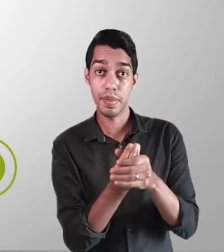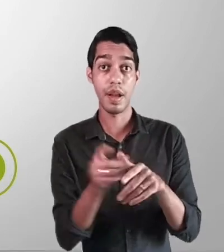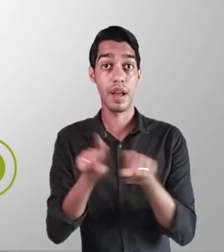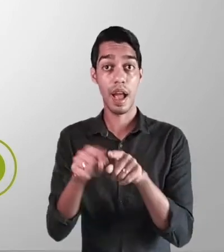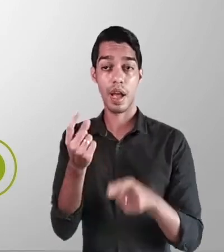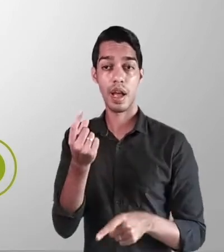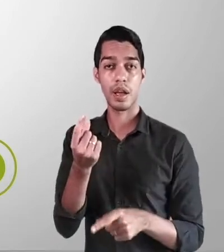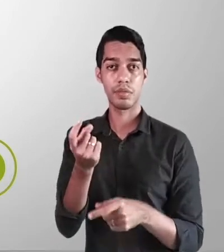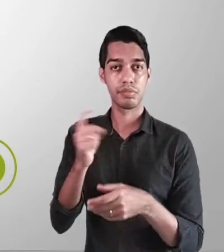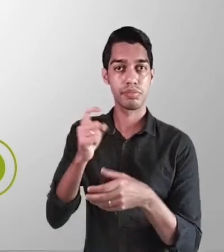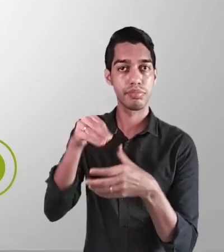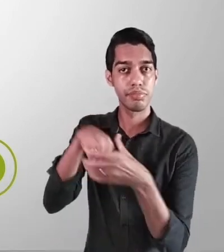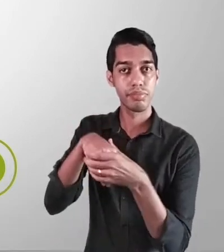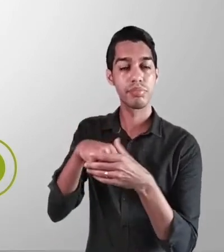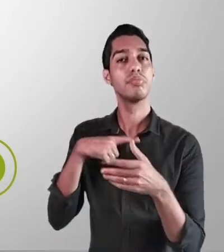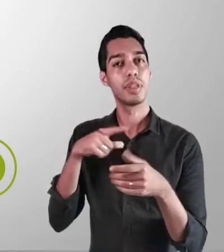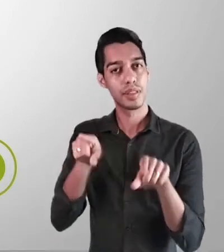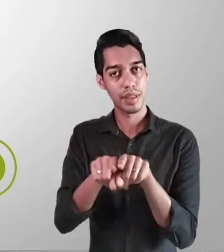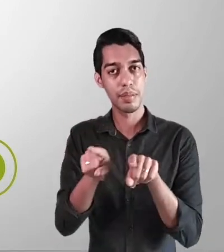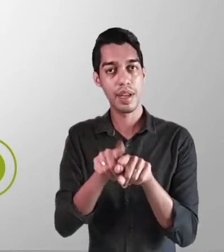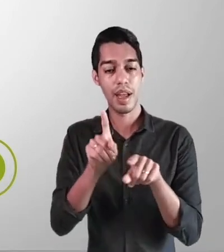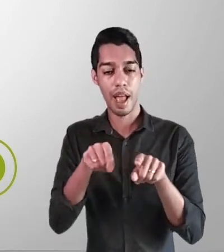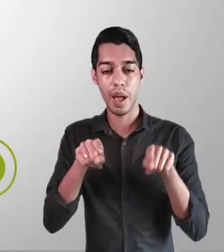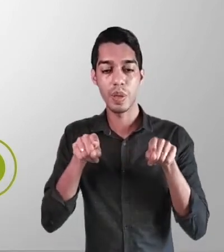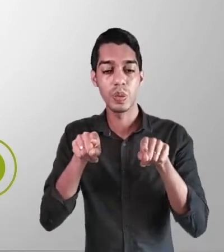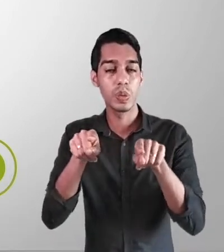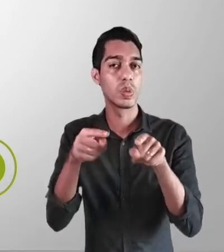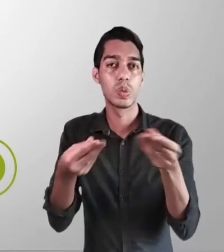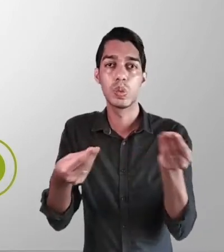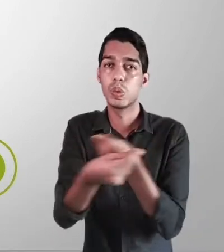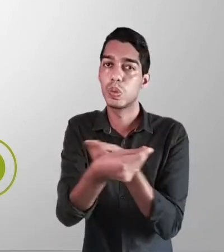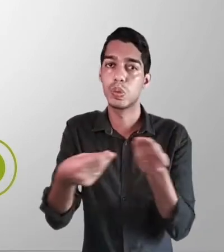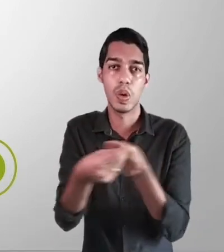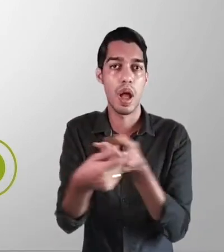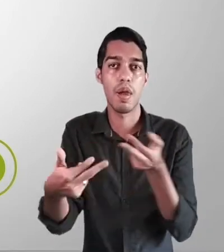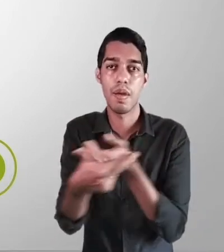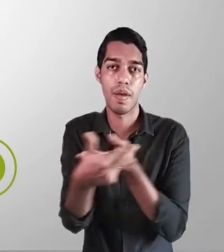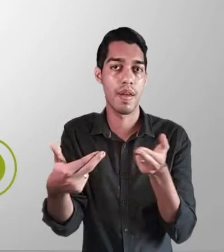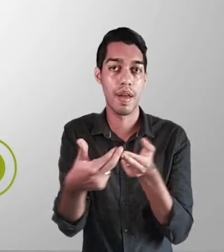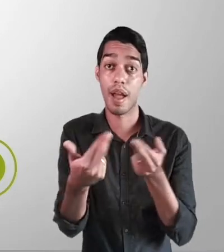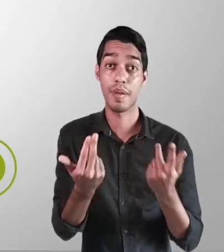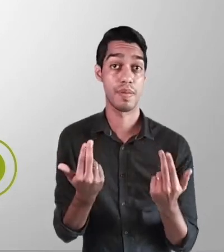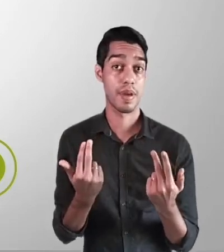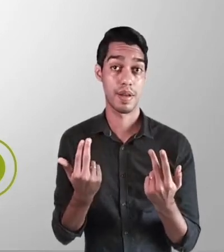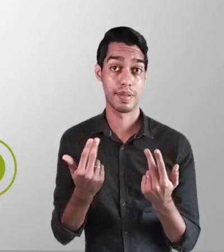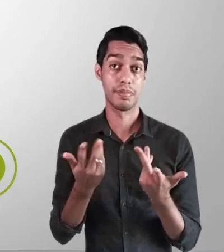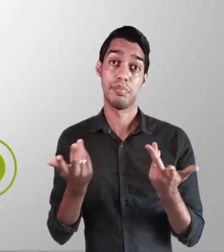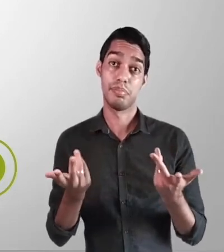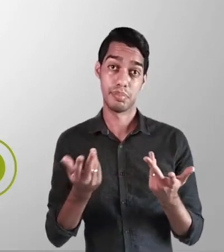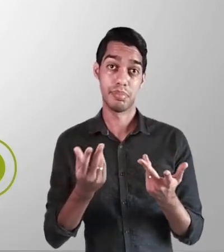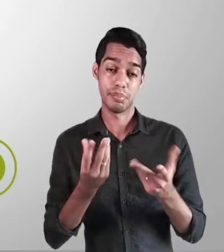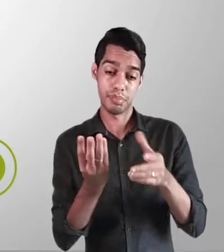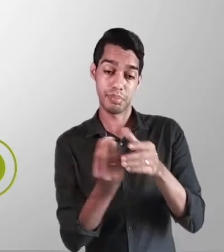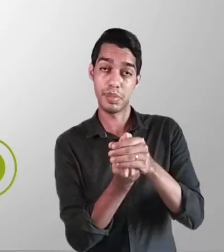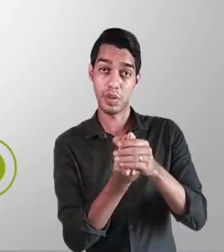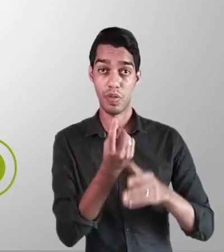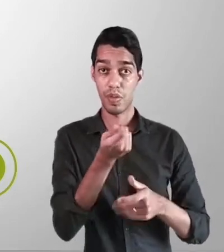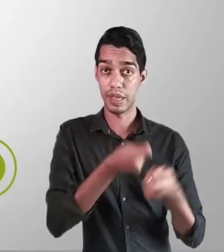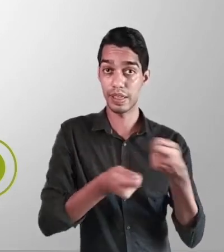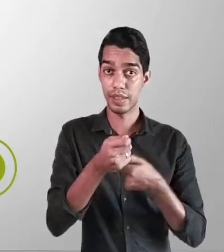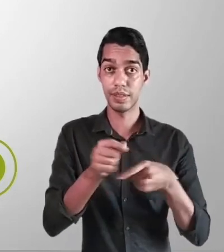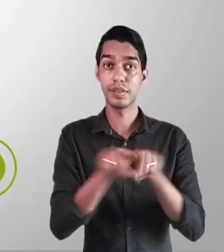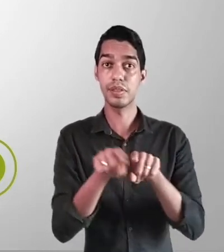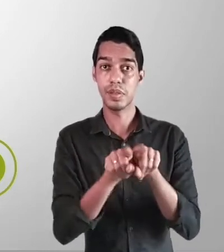para finalizar, um bom exemplo da importância da educação financeira e da inclusão da população foi em estados